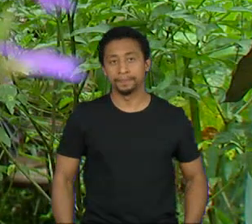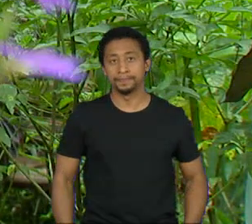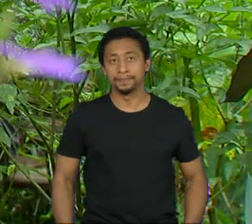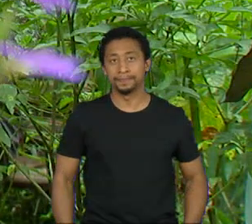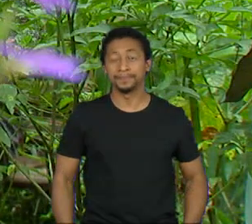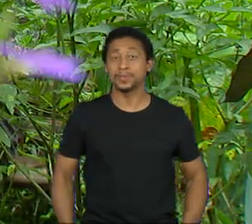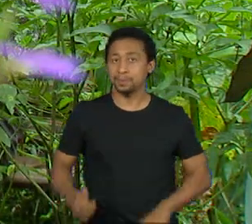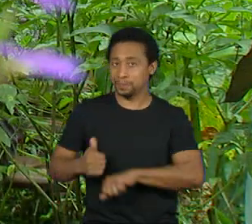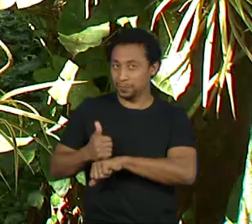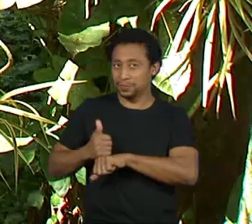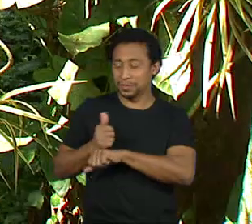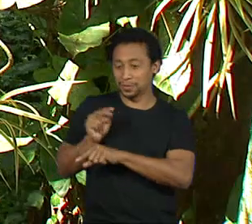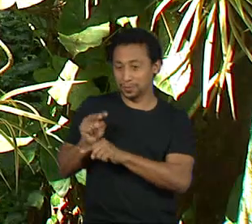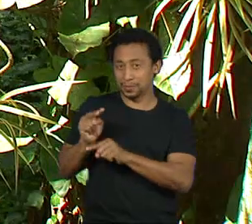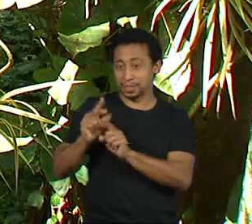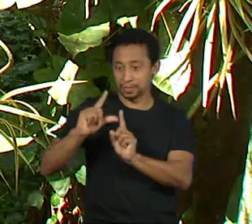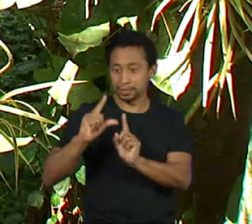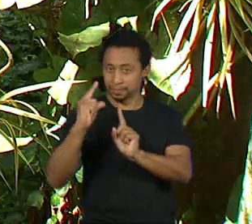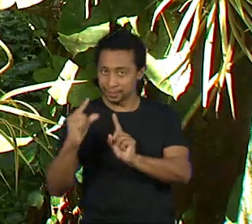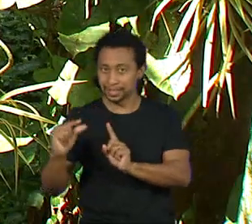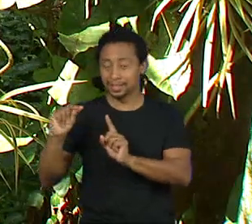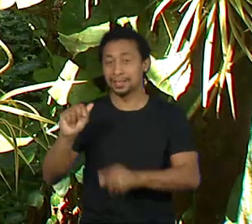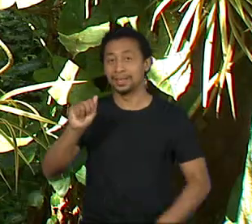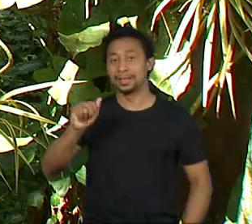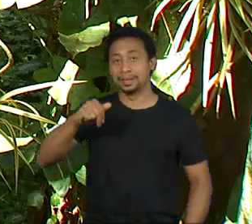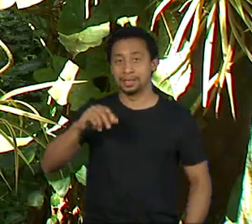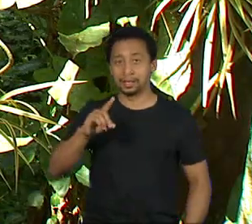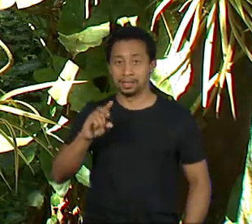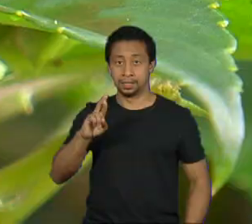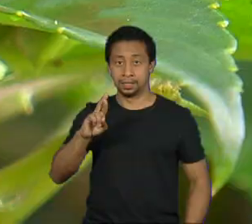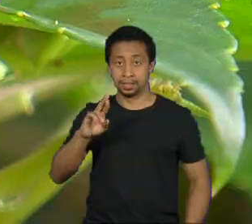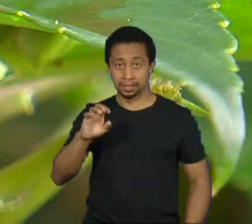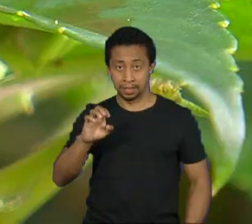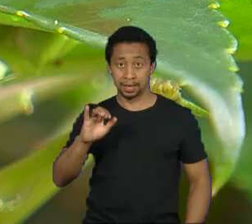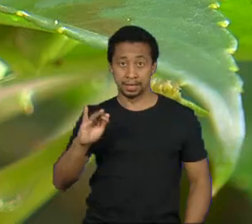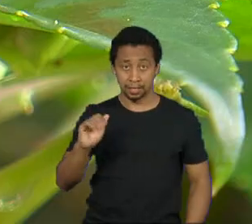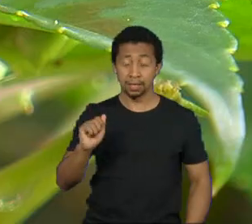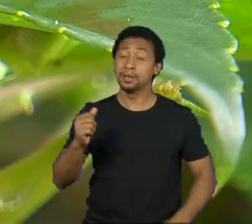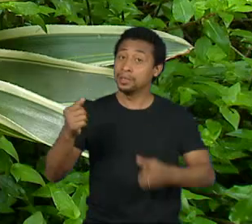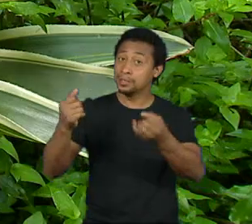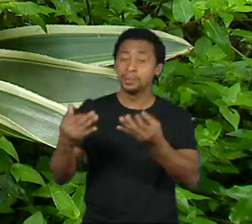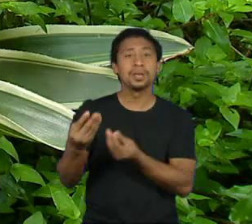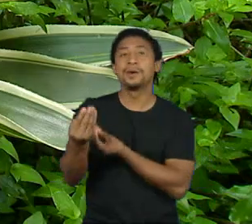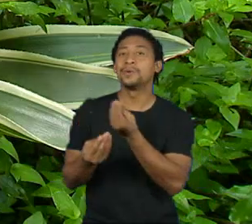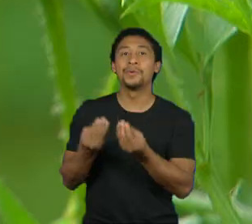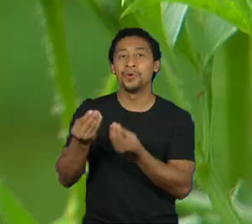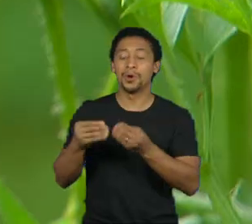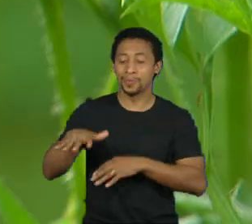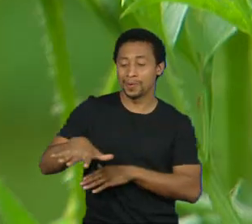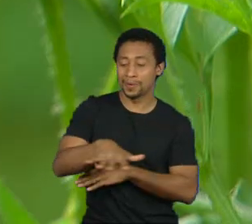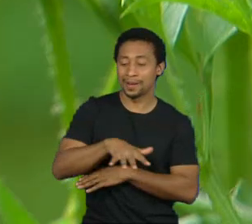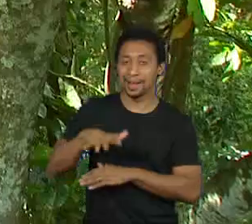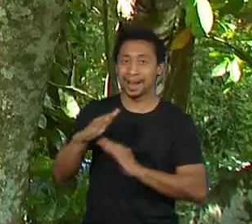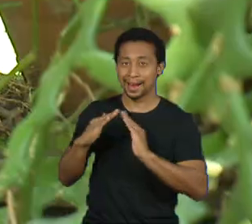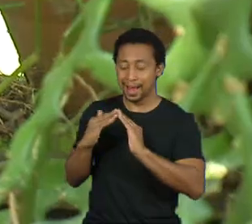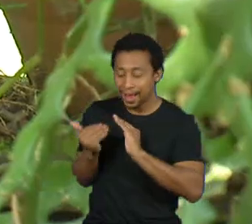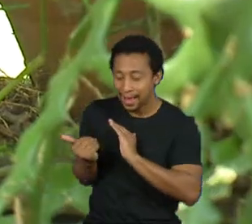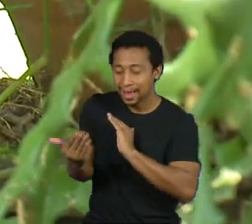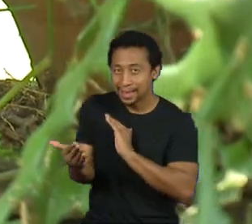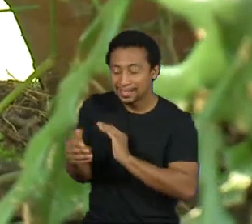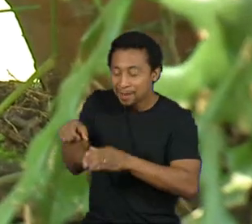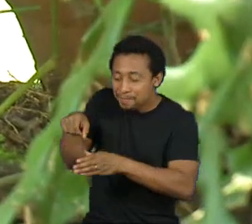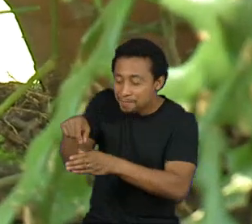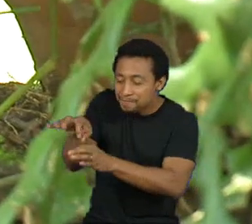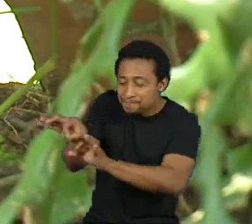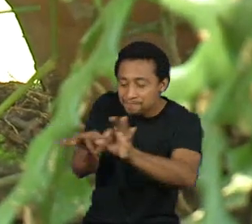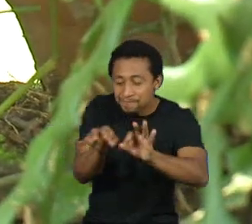permacultora Andréia Pesek ensina a transformar o gramado de casa em um jardim agroecológico cheio de vida.